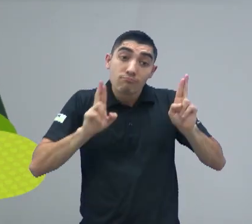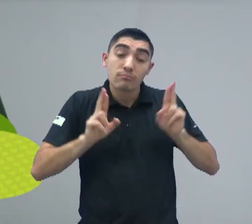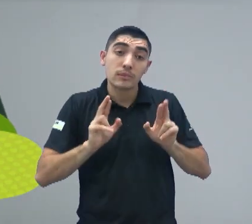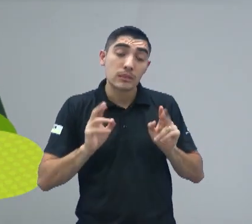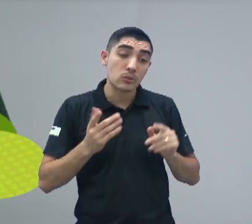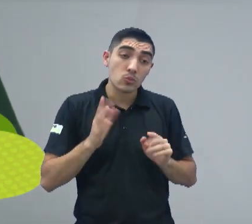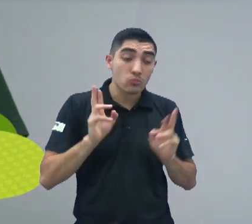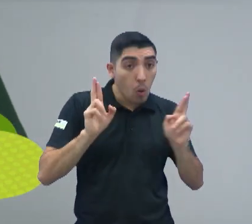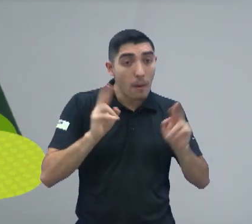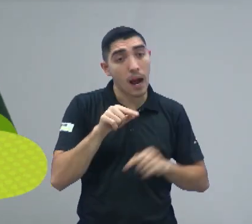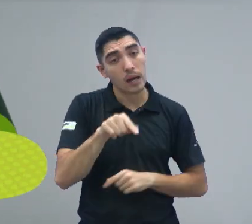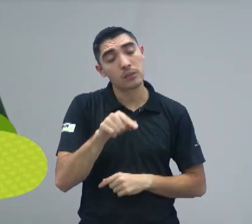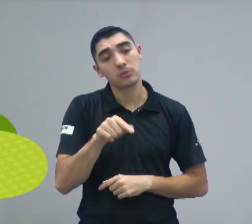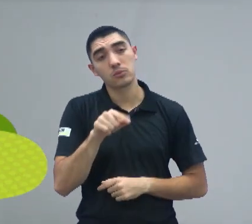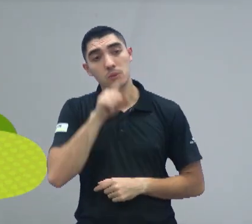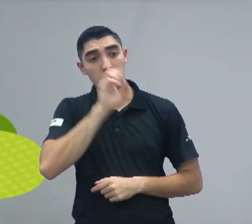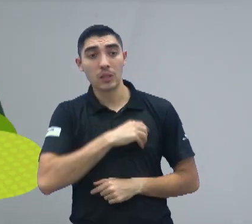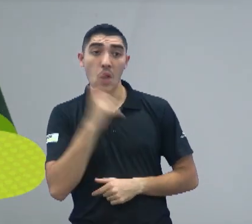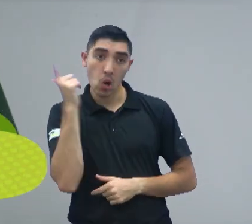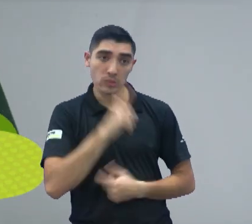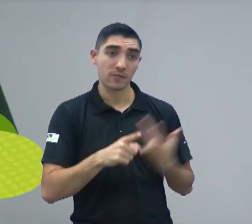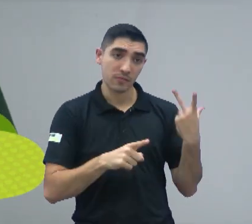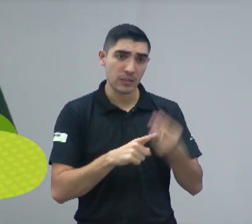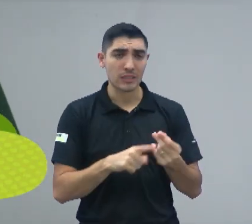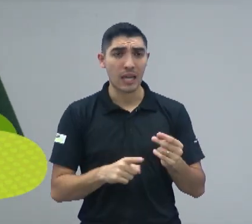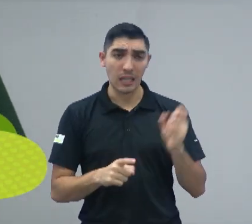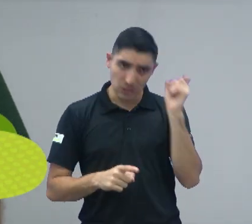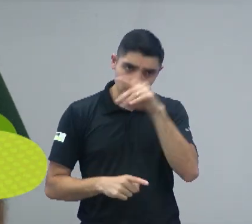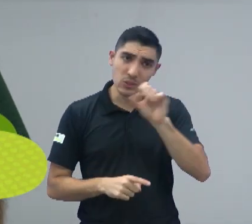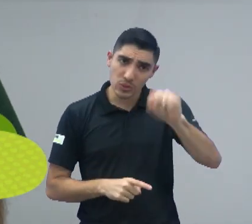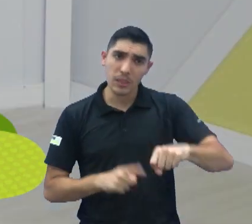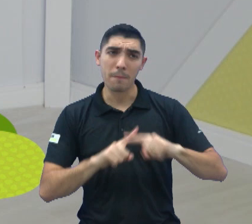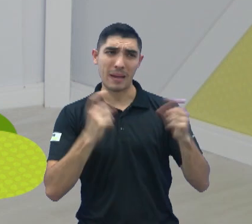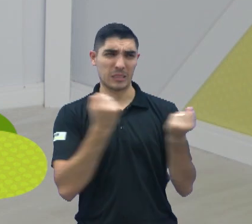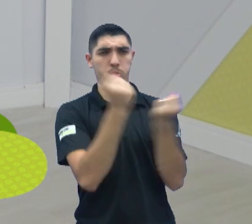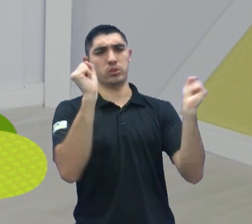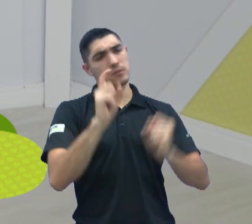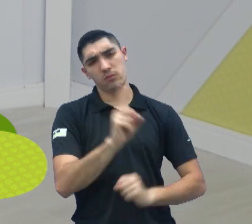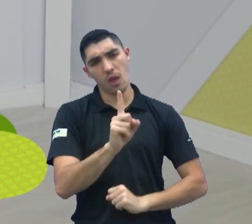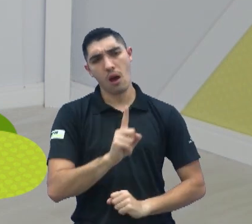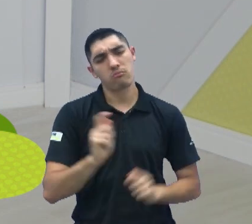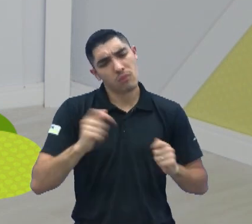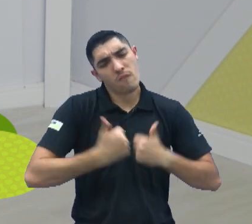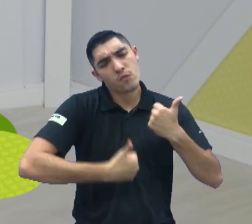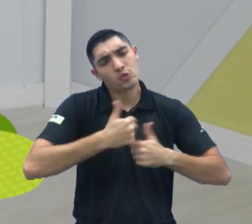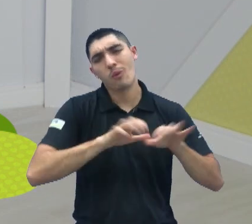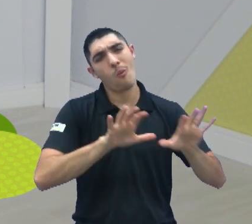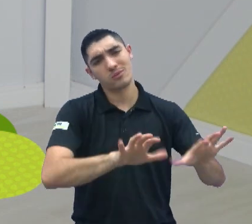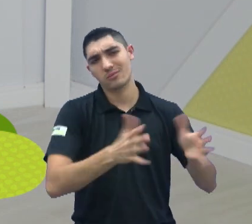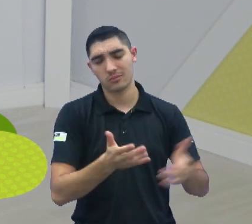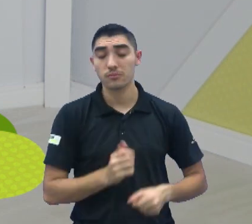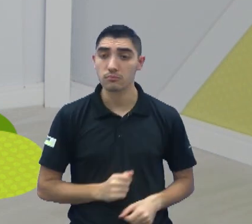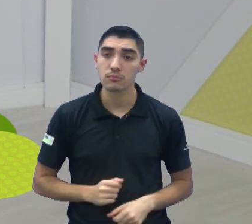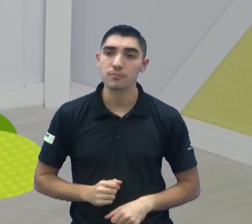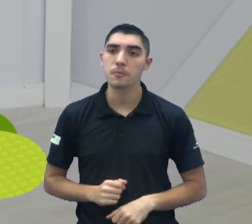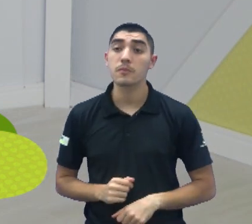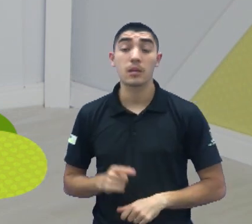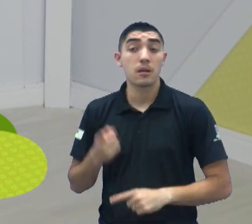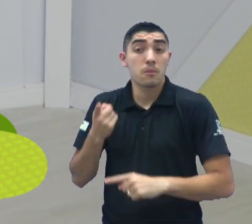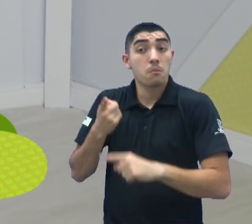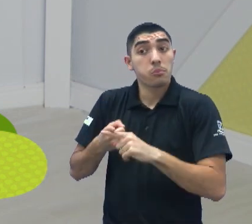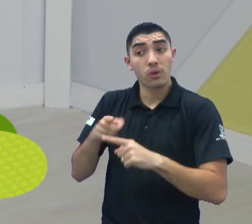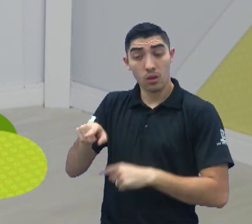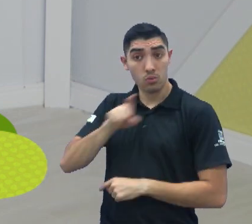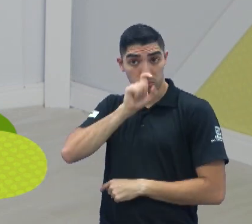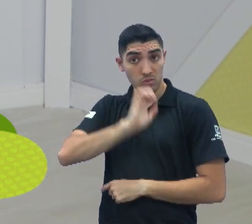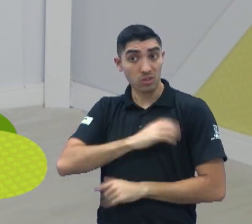consigam tentar reverter. É difícil, mas não é impossível. No futebol tudo pode acontecer, né, Vieira? Até porque o próprio São José já fez isso, né? Perdeu em